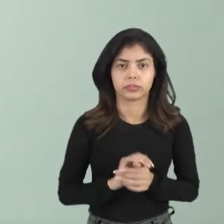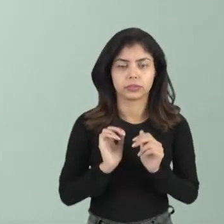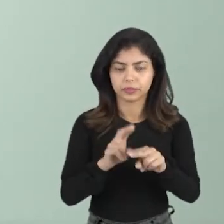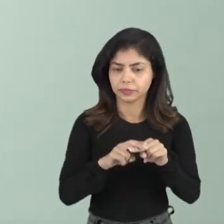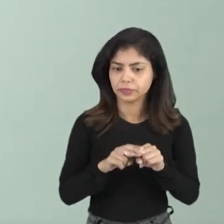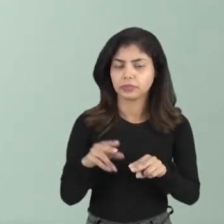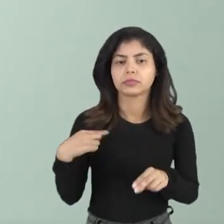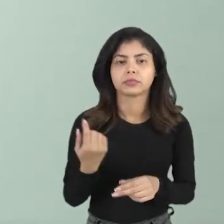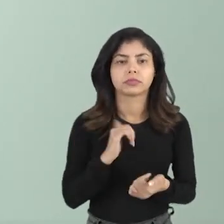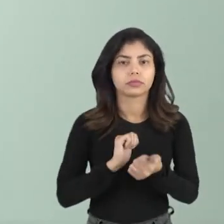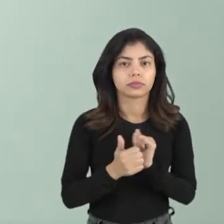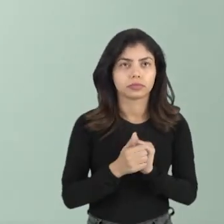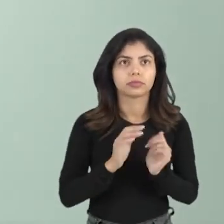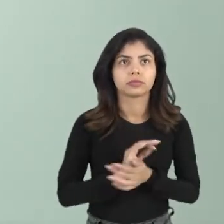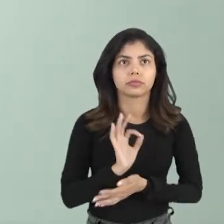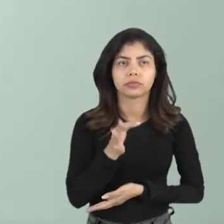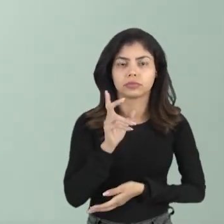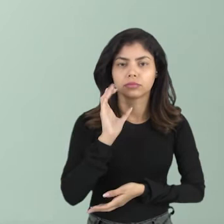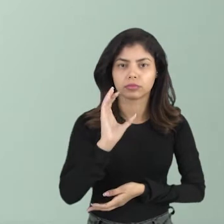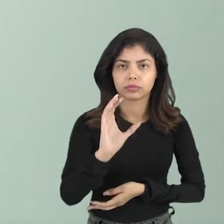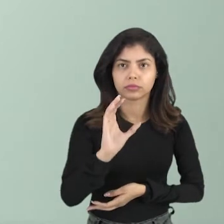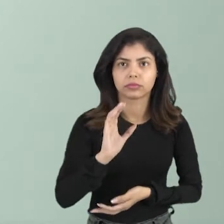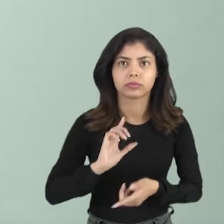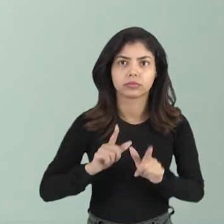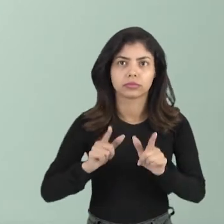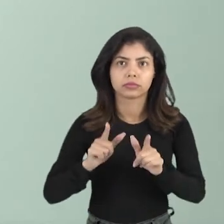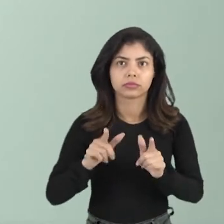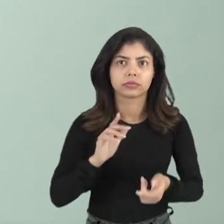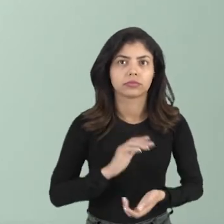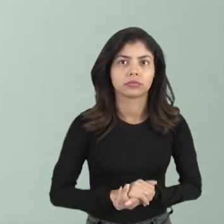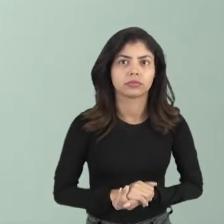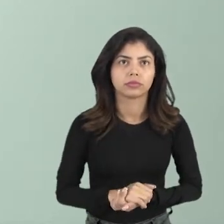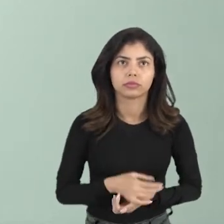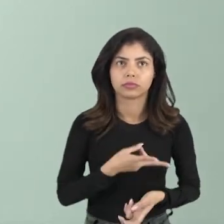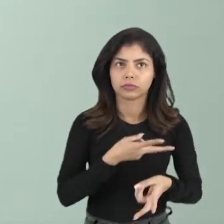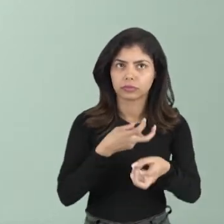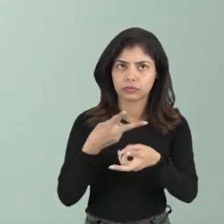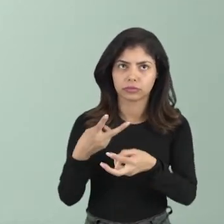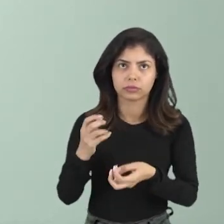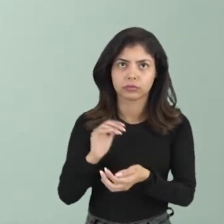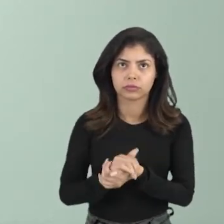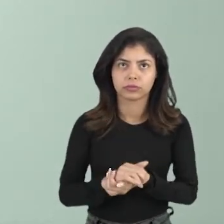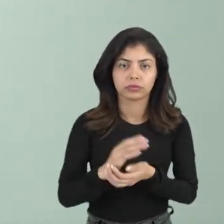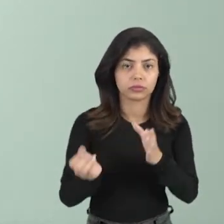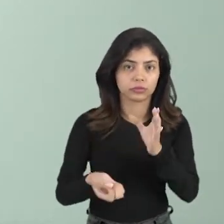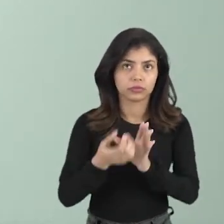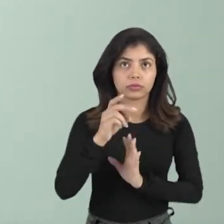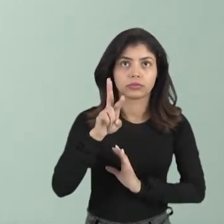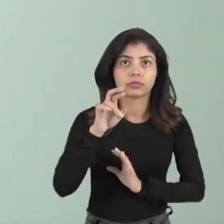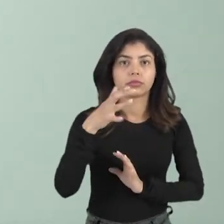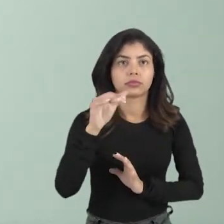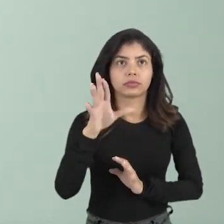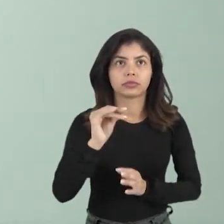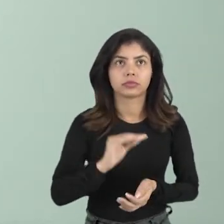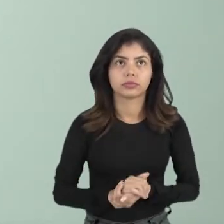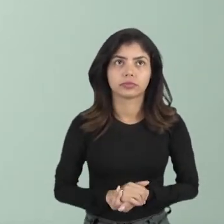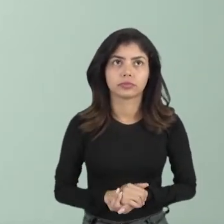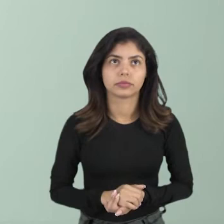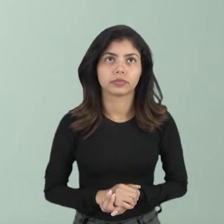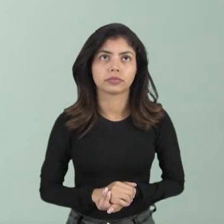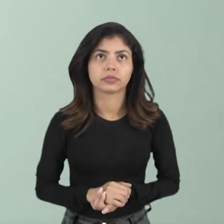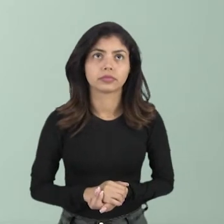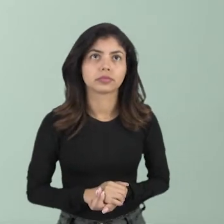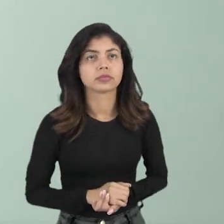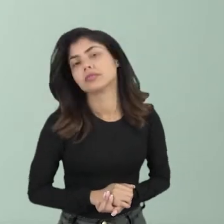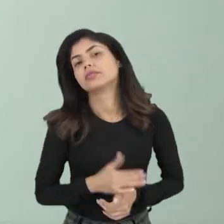nós temos como adequada a resposta na letra C, explorando a polissemia do termo criação. E